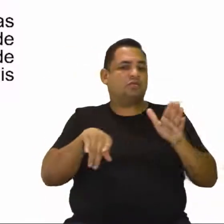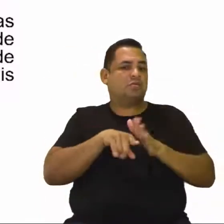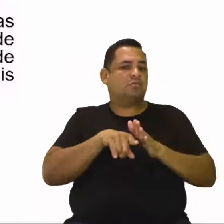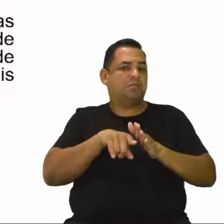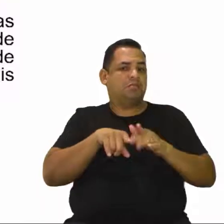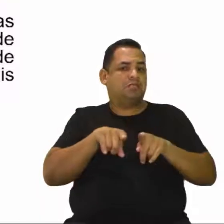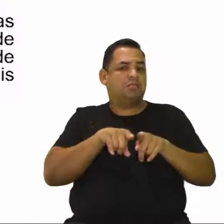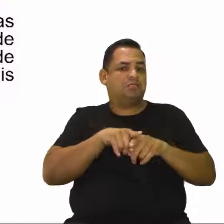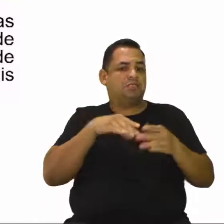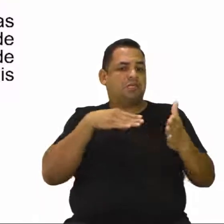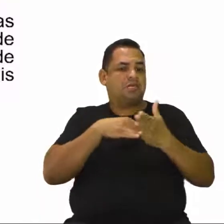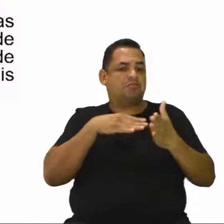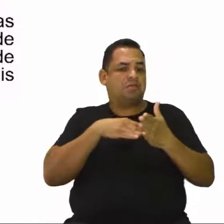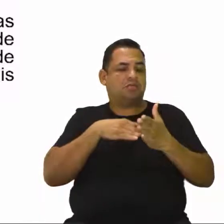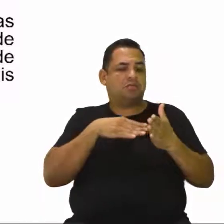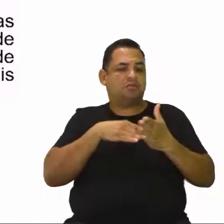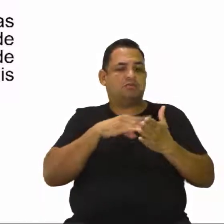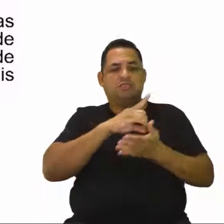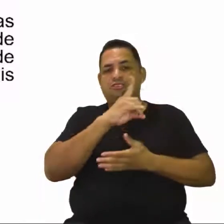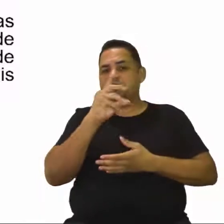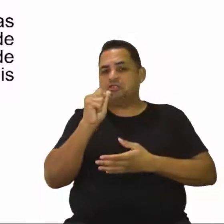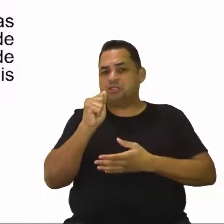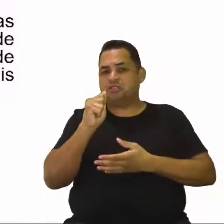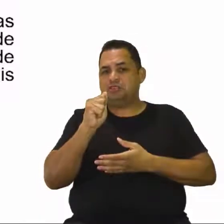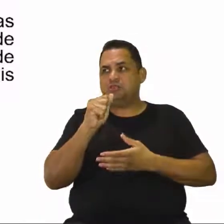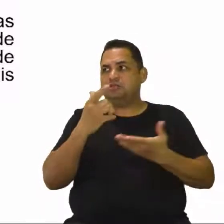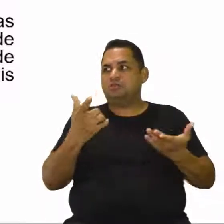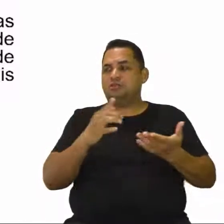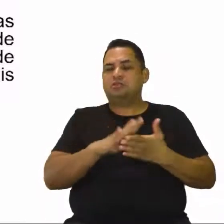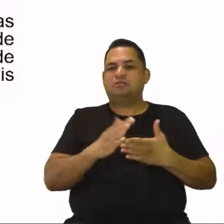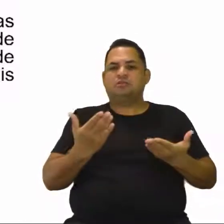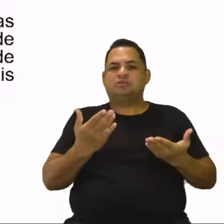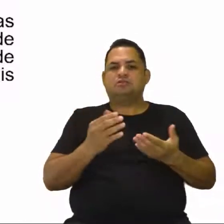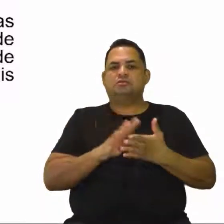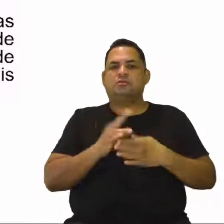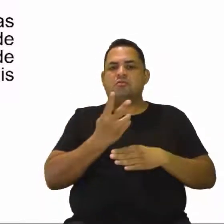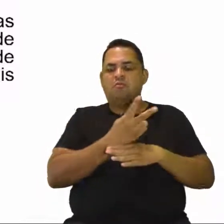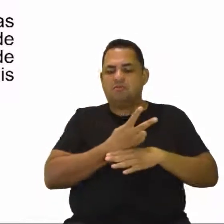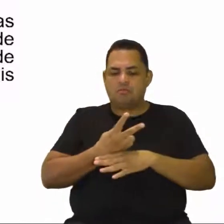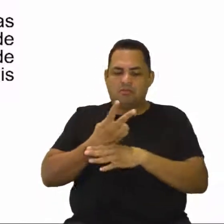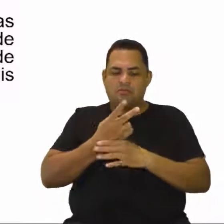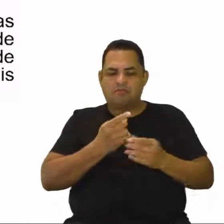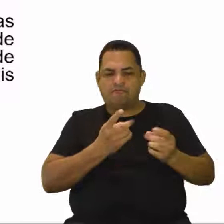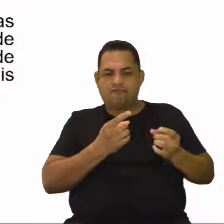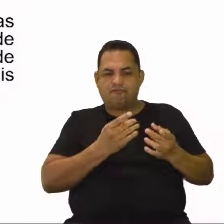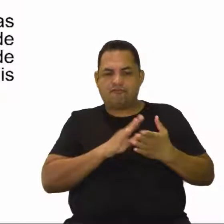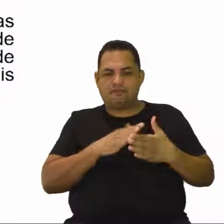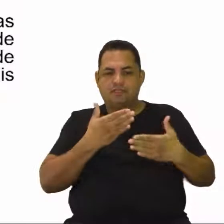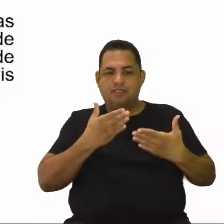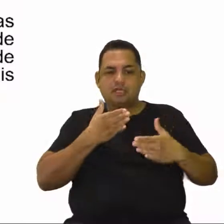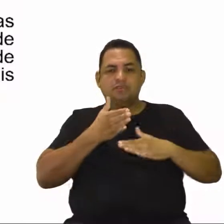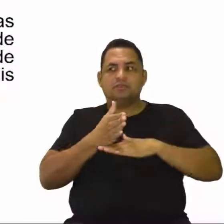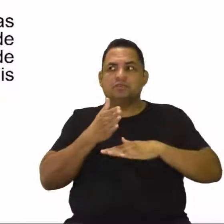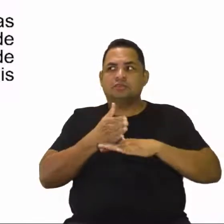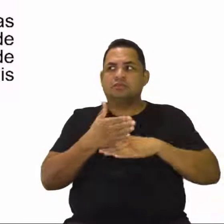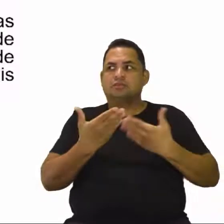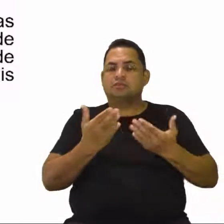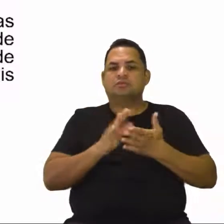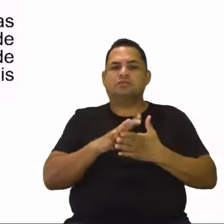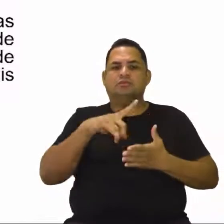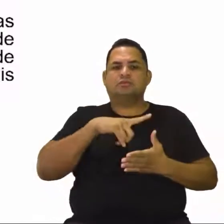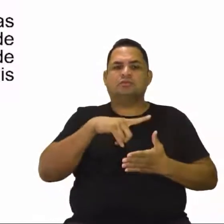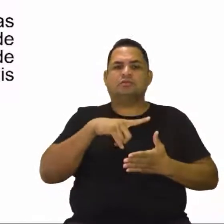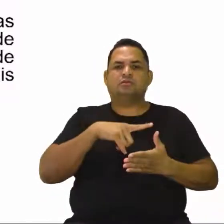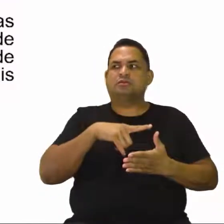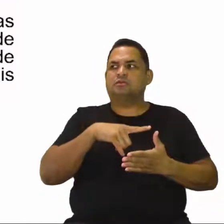a produção, ela vence. Ou você procura vender num preço acessível, que você tenha